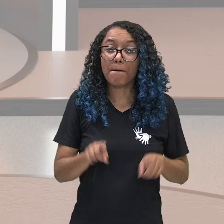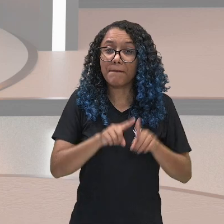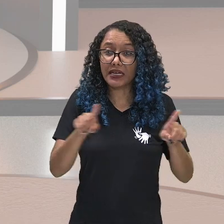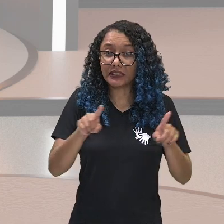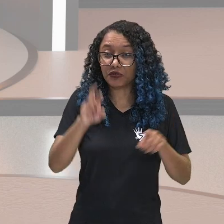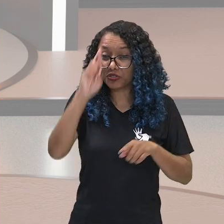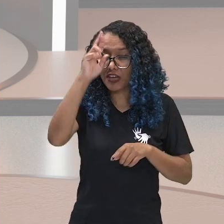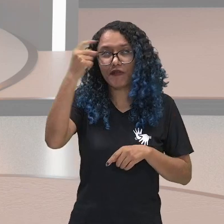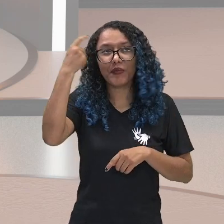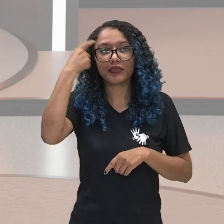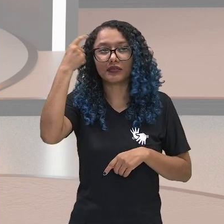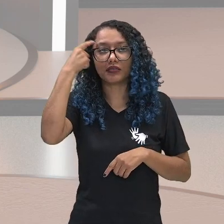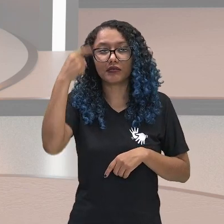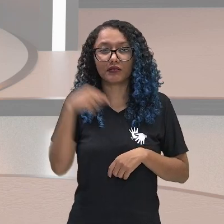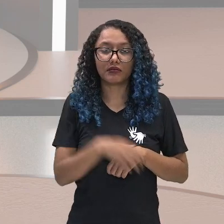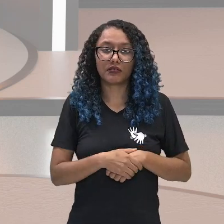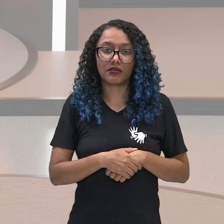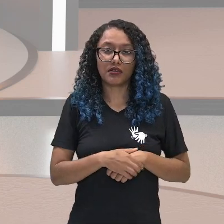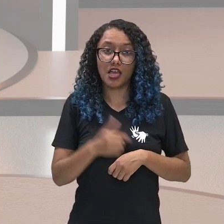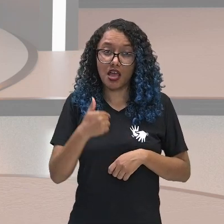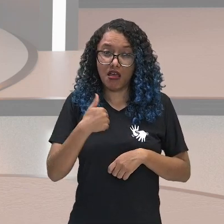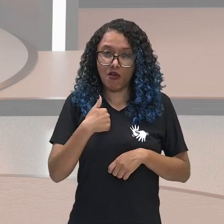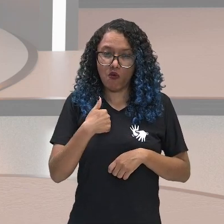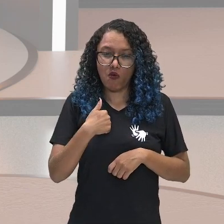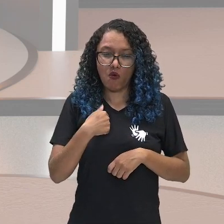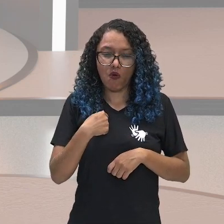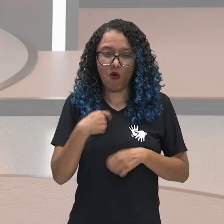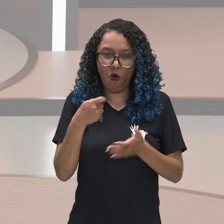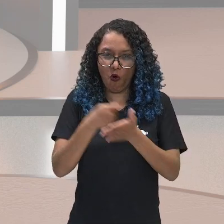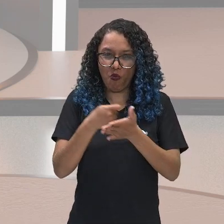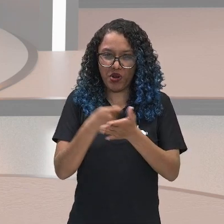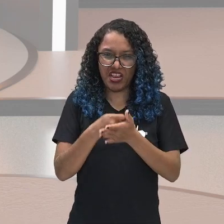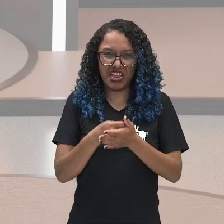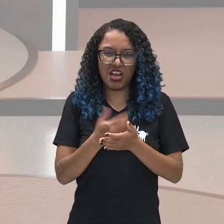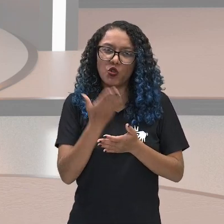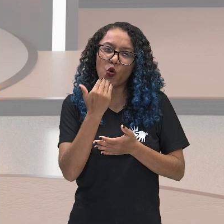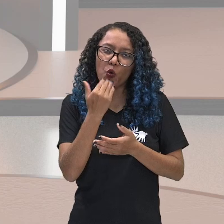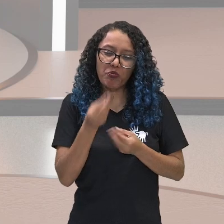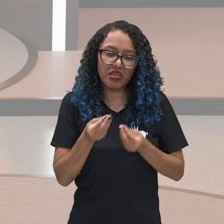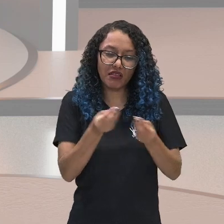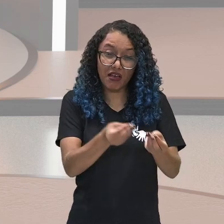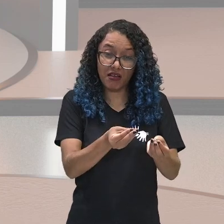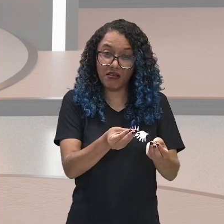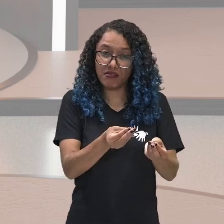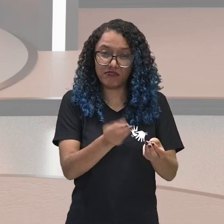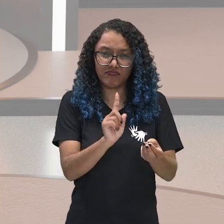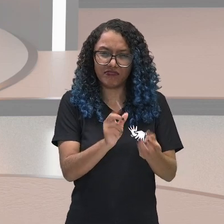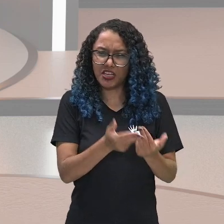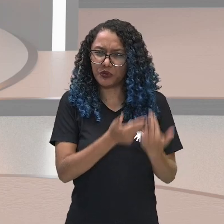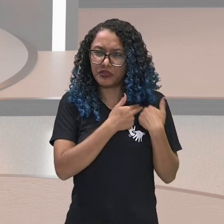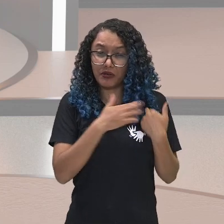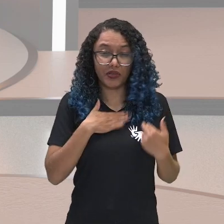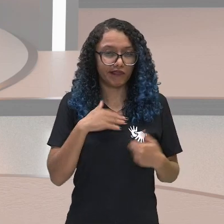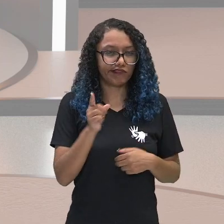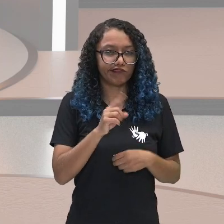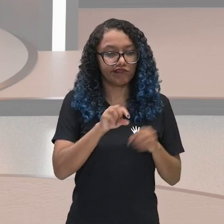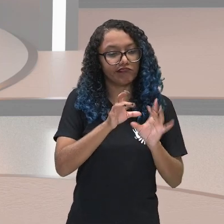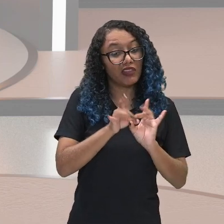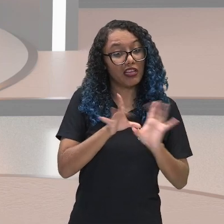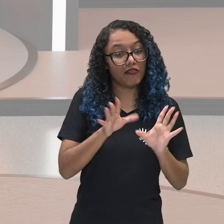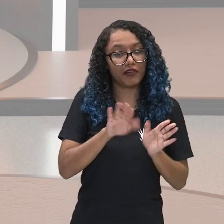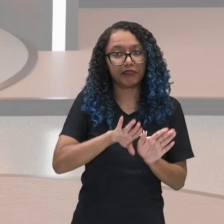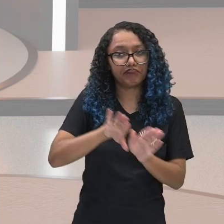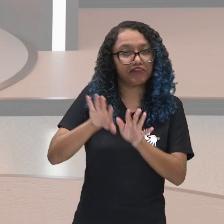fazenda pensa o seguinte: eu não vou dar comida para ele porque não é mais responsabilidade minha, ele é livre. Mas a